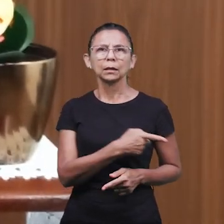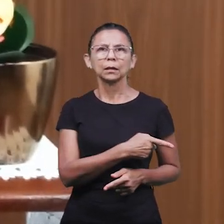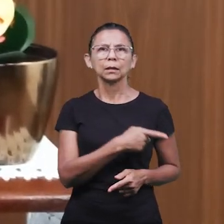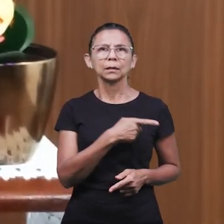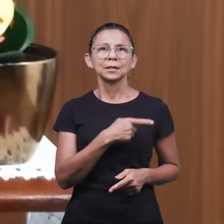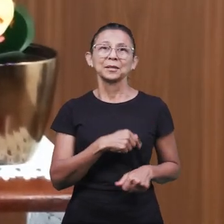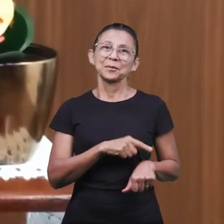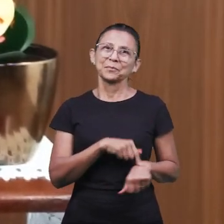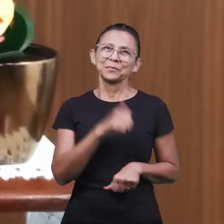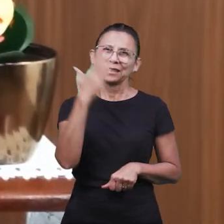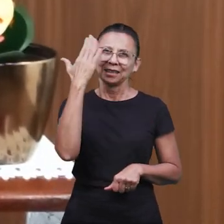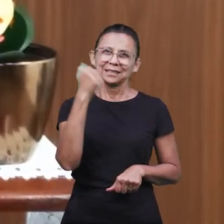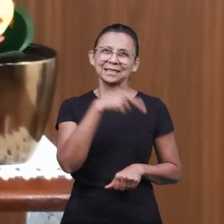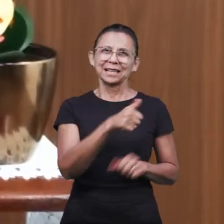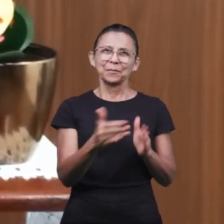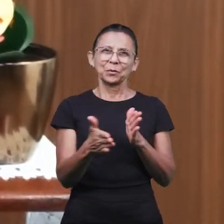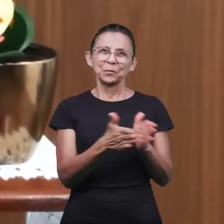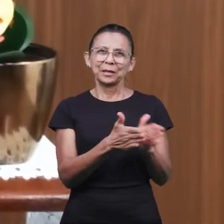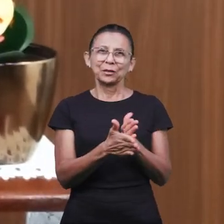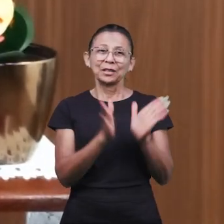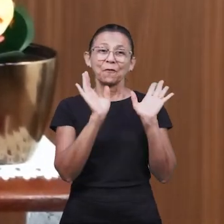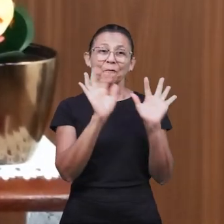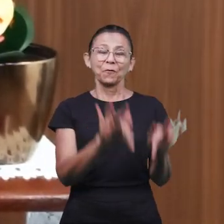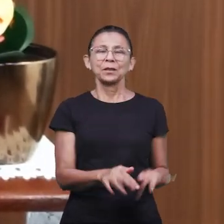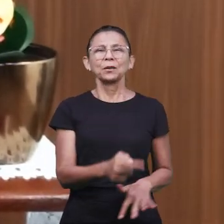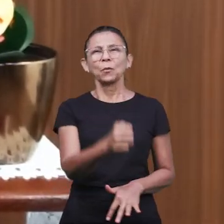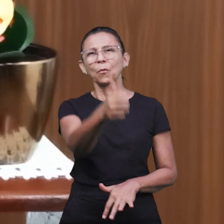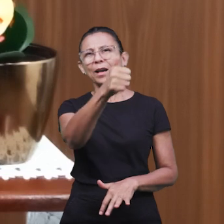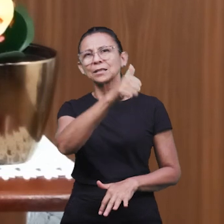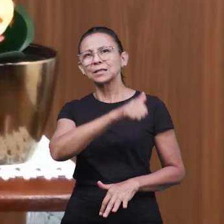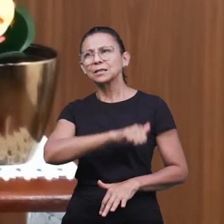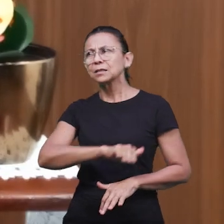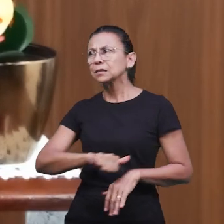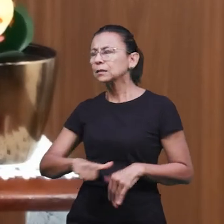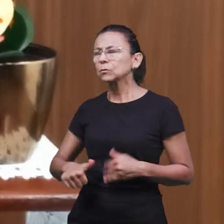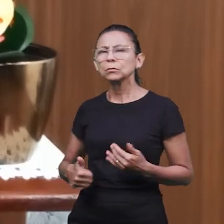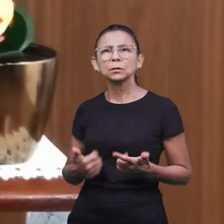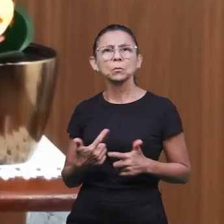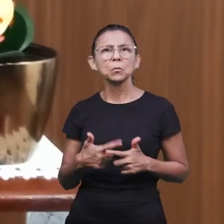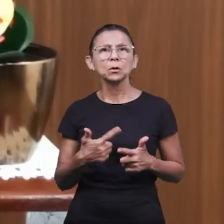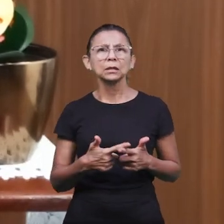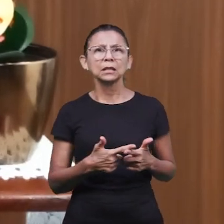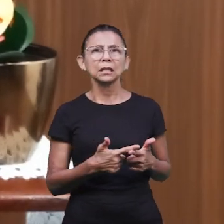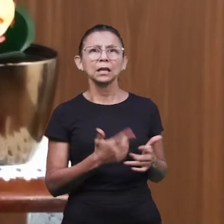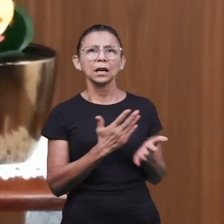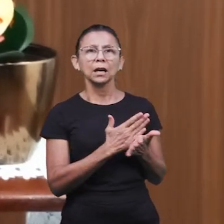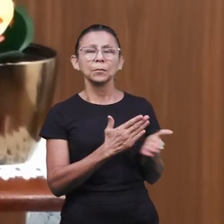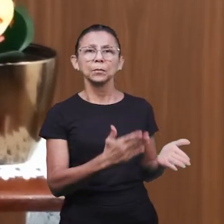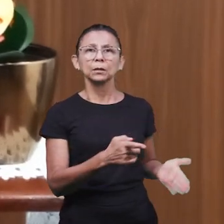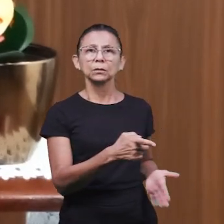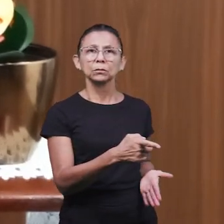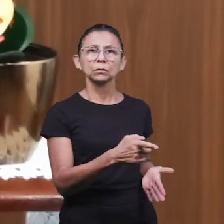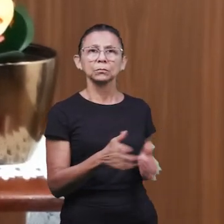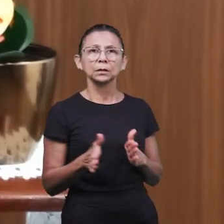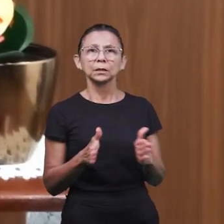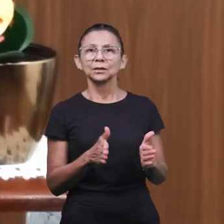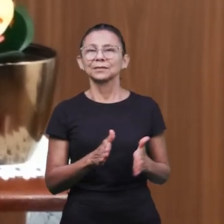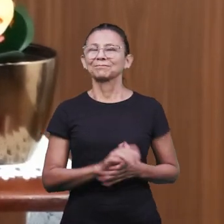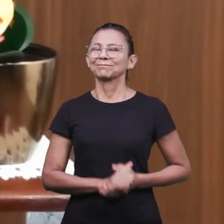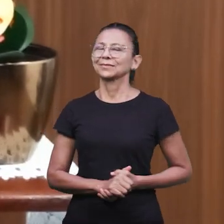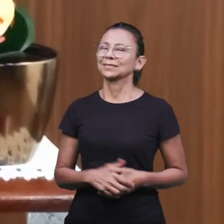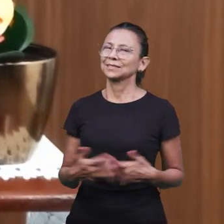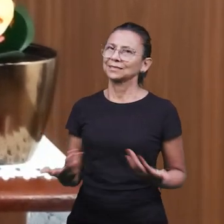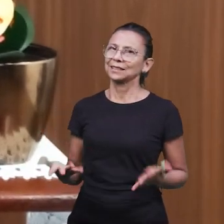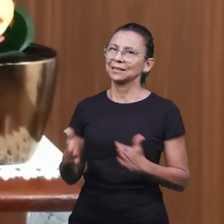sabe que o tempo dele está acabando. Mas você pode perguntar de novo: mas por que o tempo dele está acabando? Porque a igreja